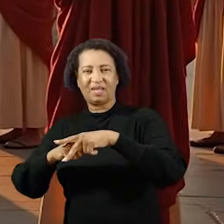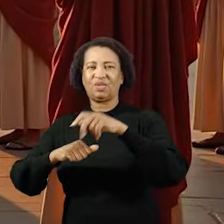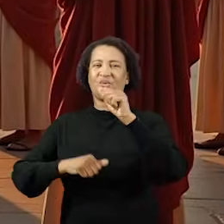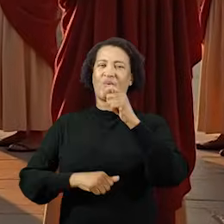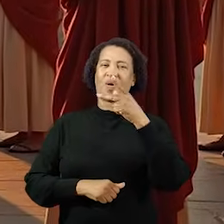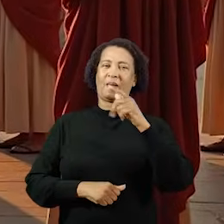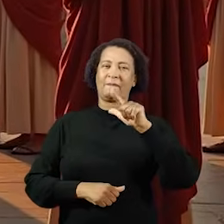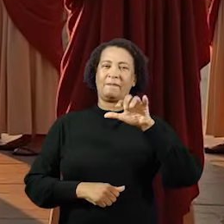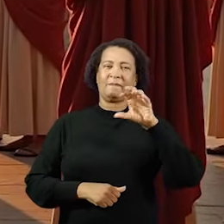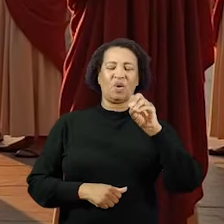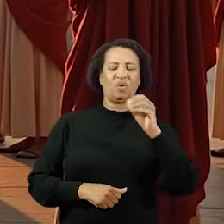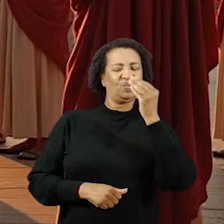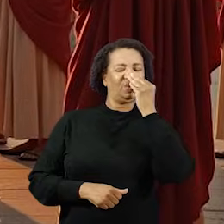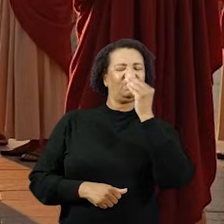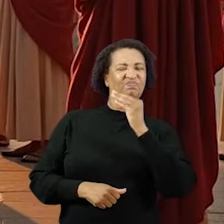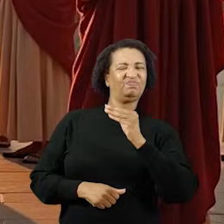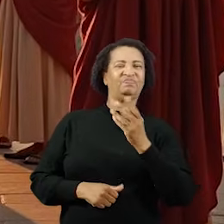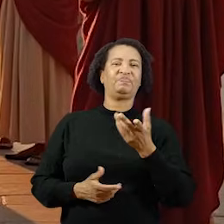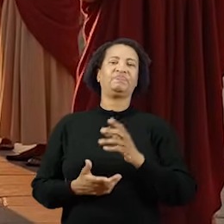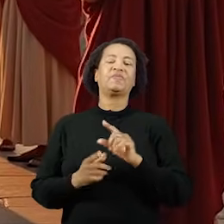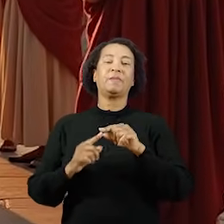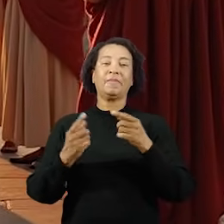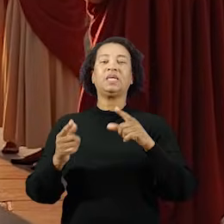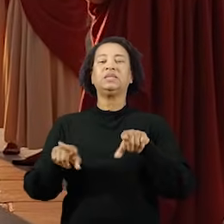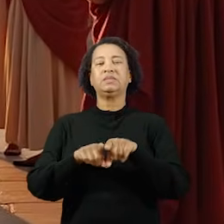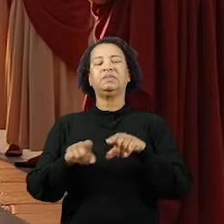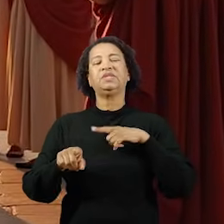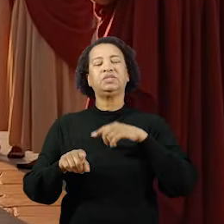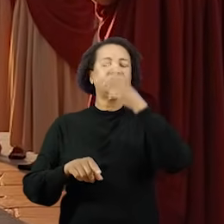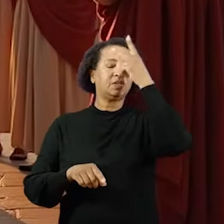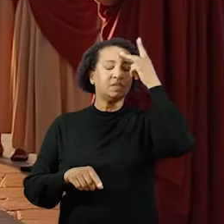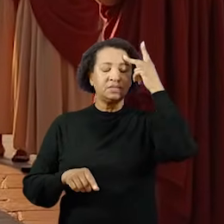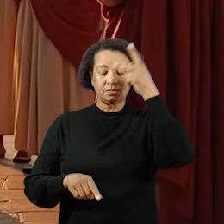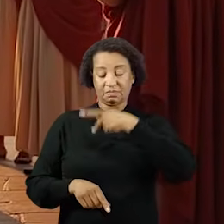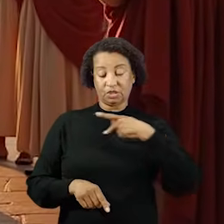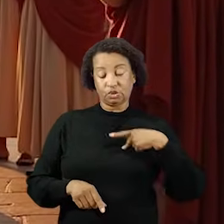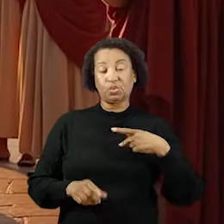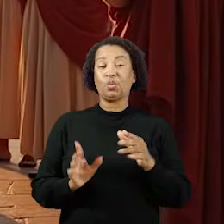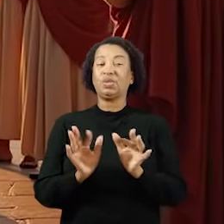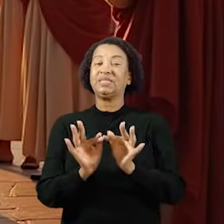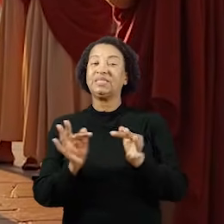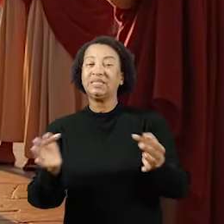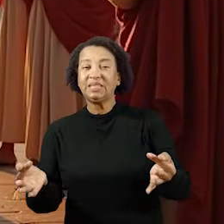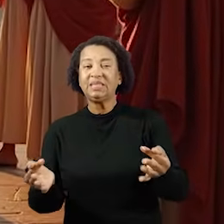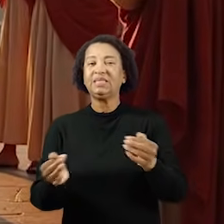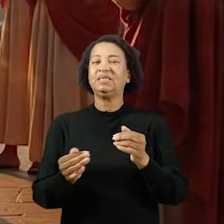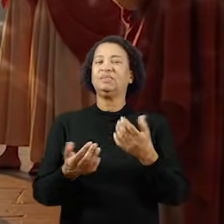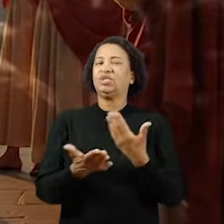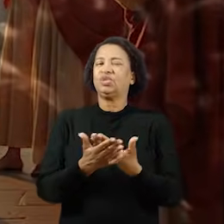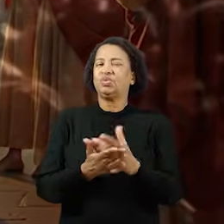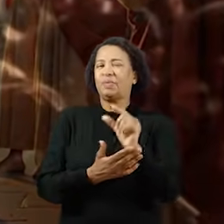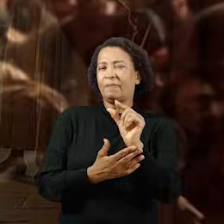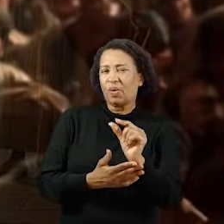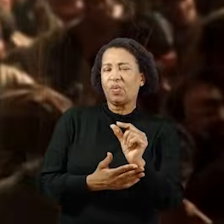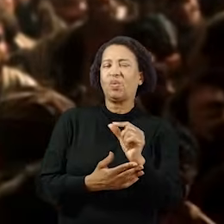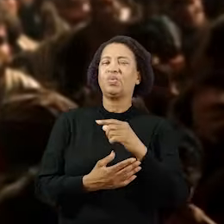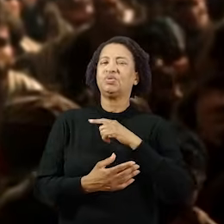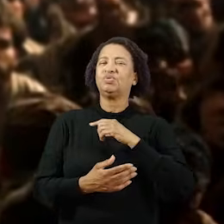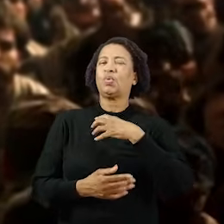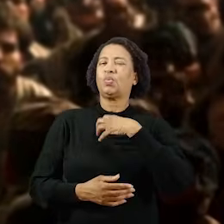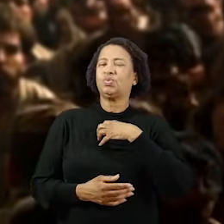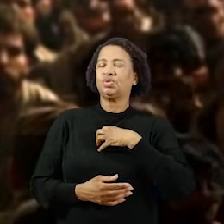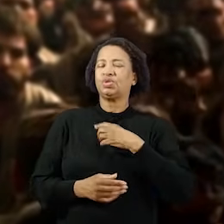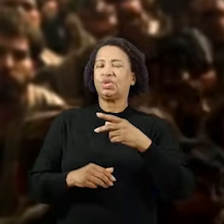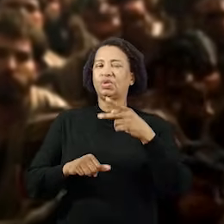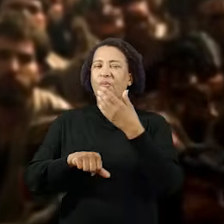Apolo. Mas também havia na igreja aqueles que eram mais simples, sem muito estudo, que se identificavam mais com o tipo de pregação simples e muito prática